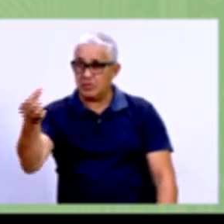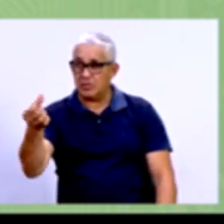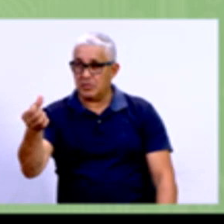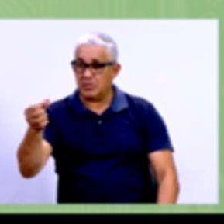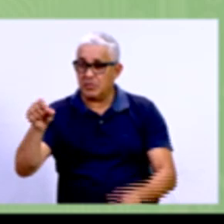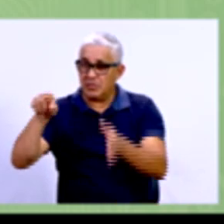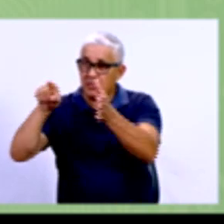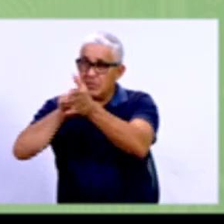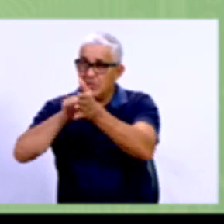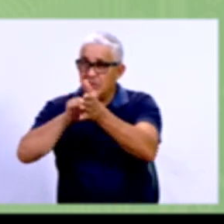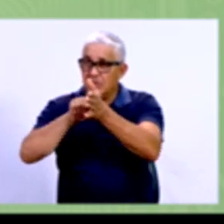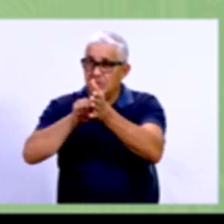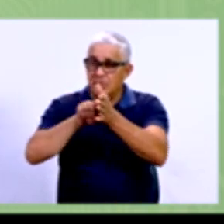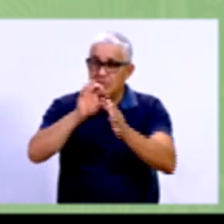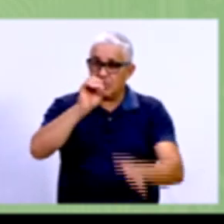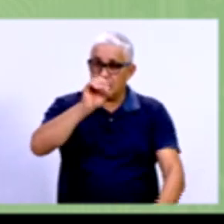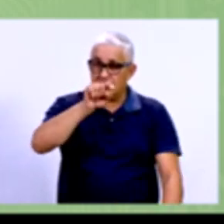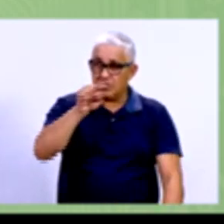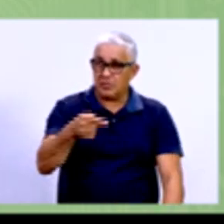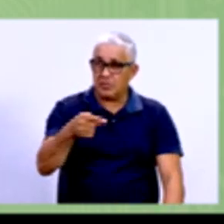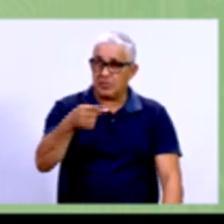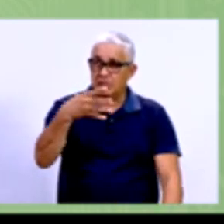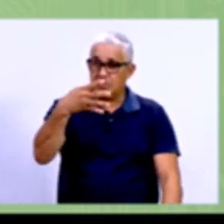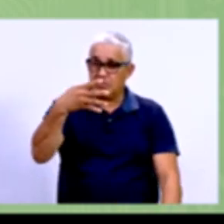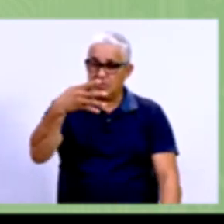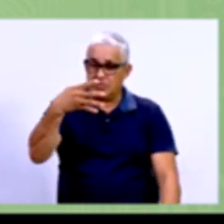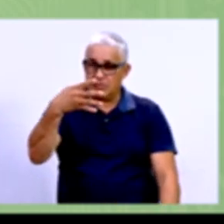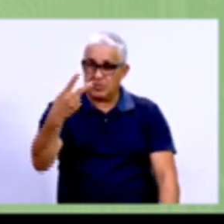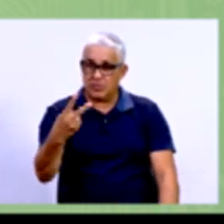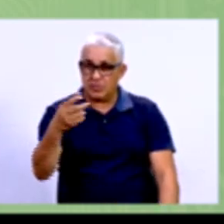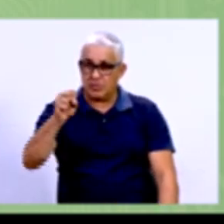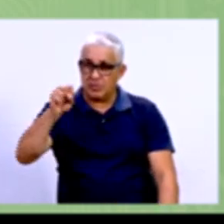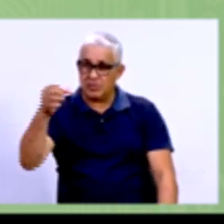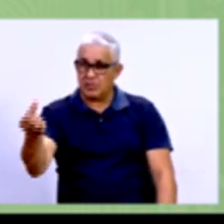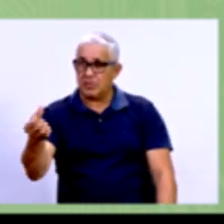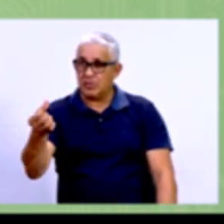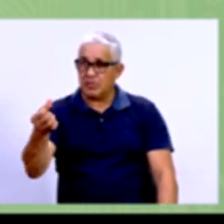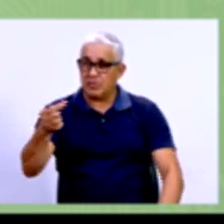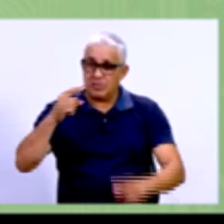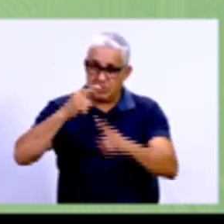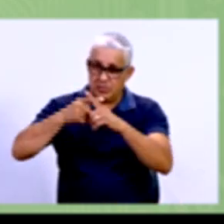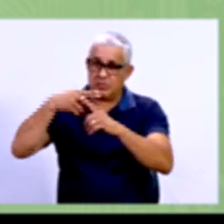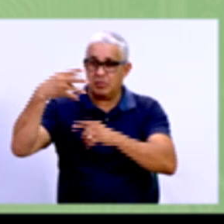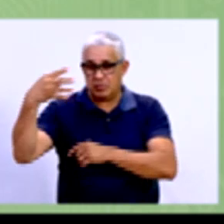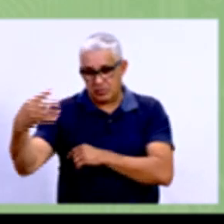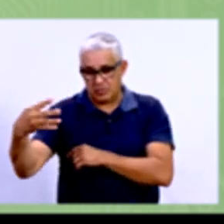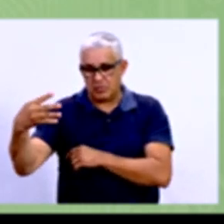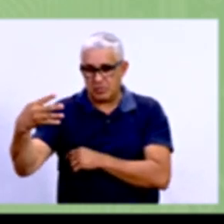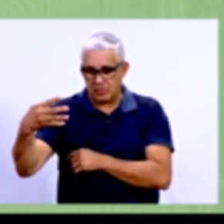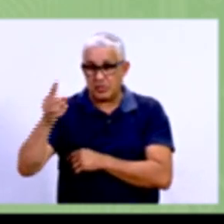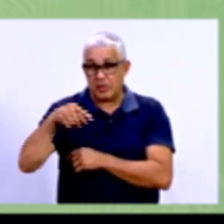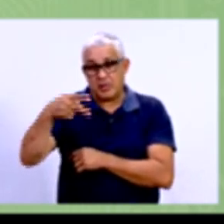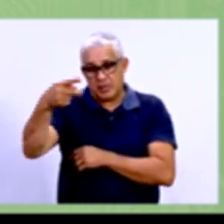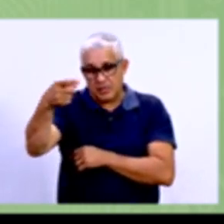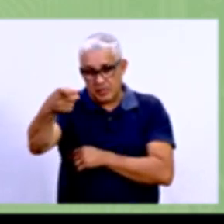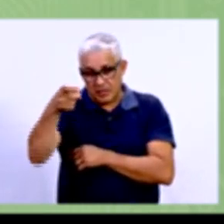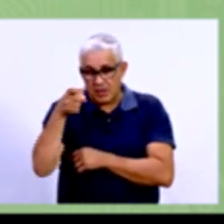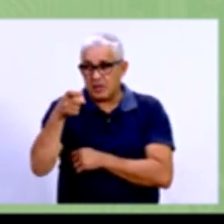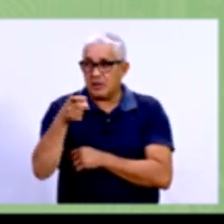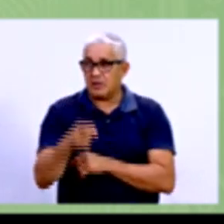encontrou ali agora, que é 0,4286, vezes a média de X, que é o